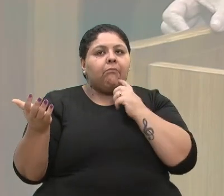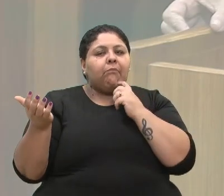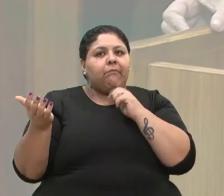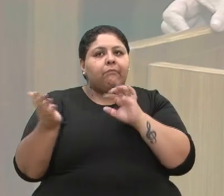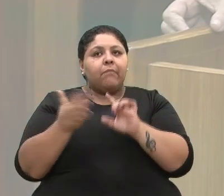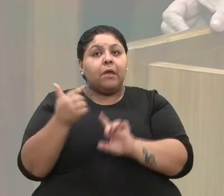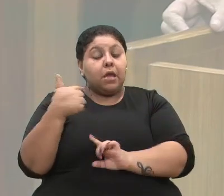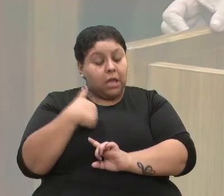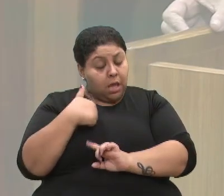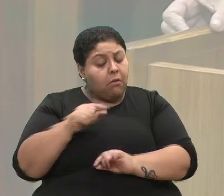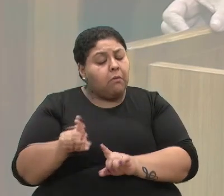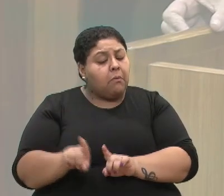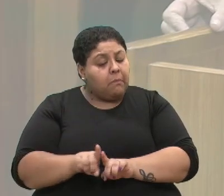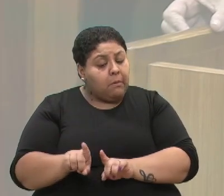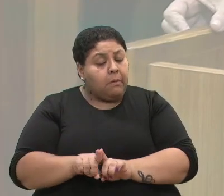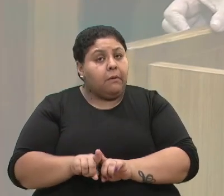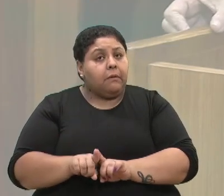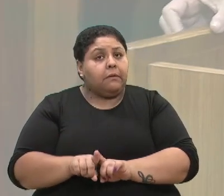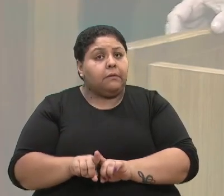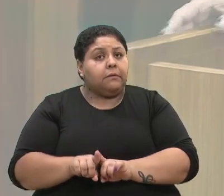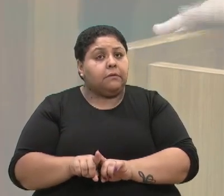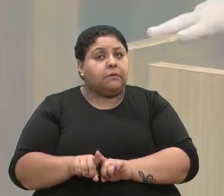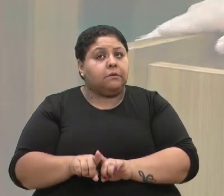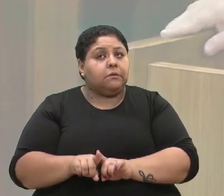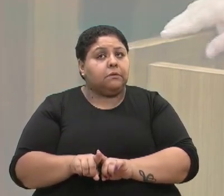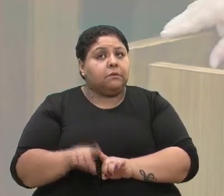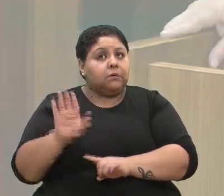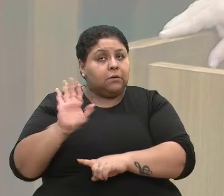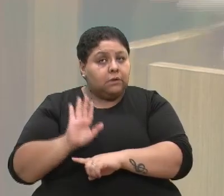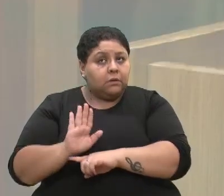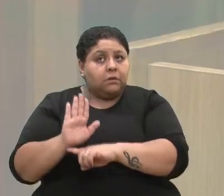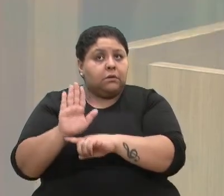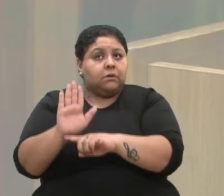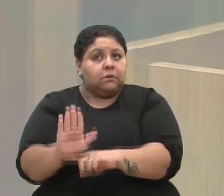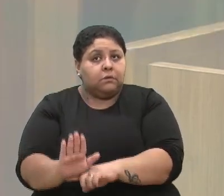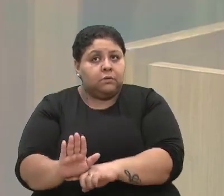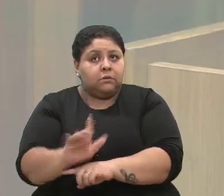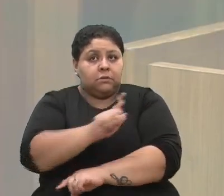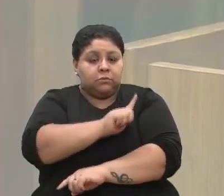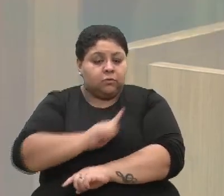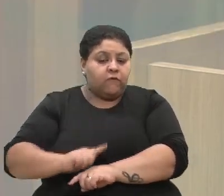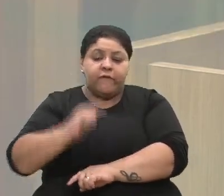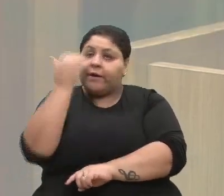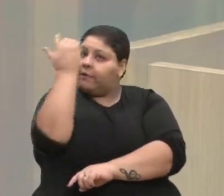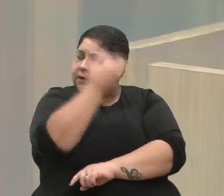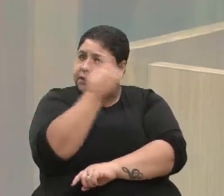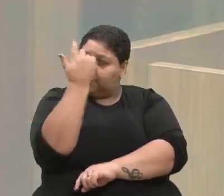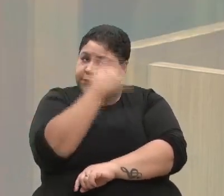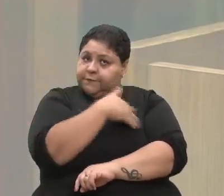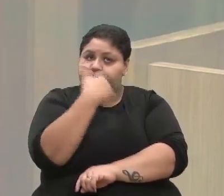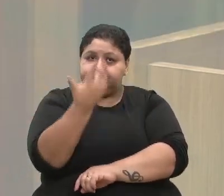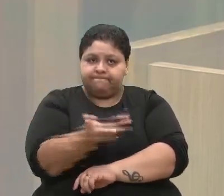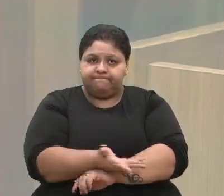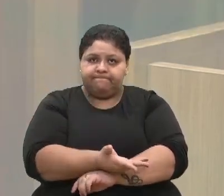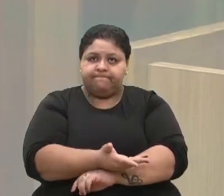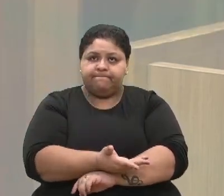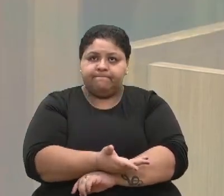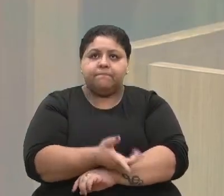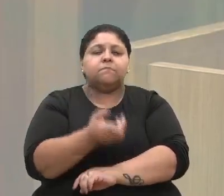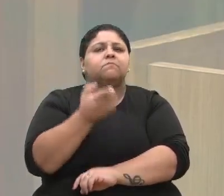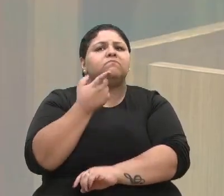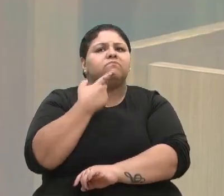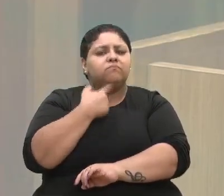E eu mesma também já tentei ajudar o governo Adiló. Nós não somos muito